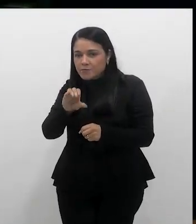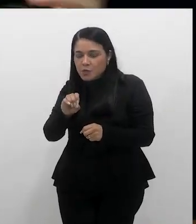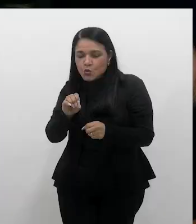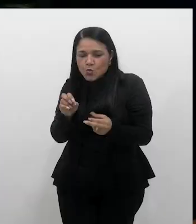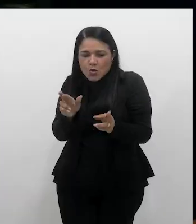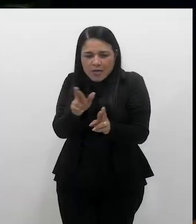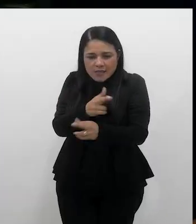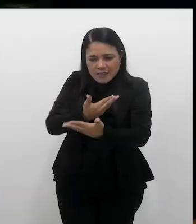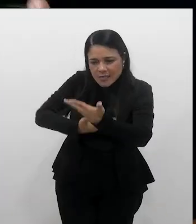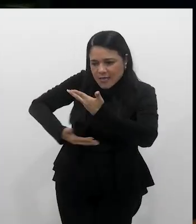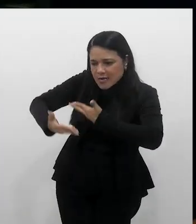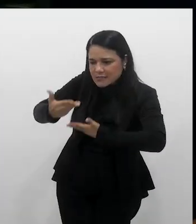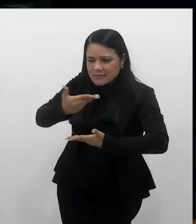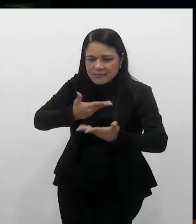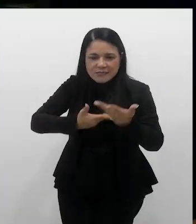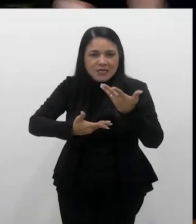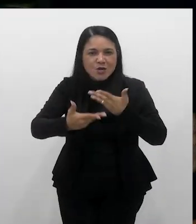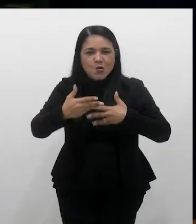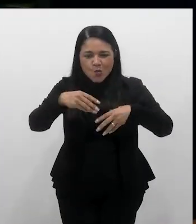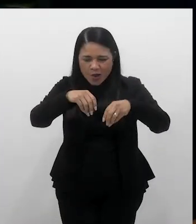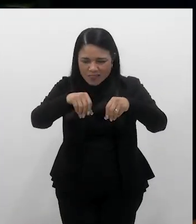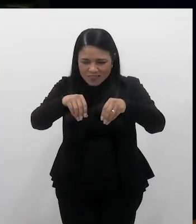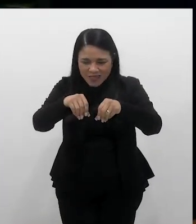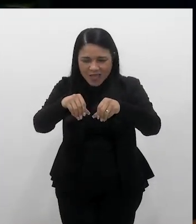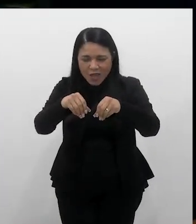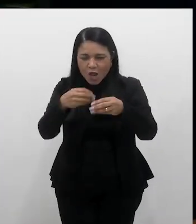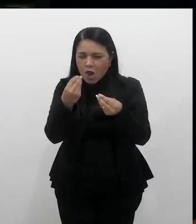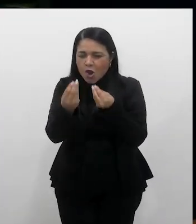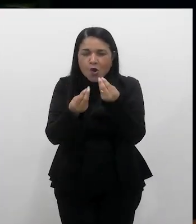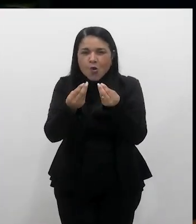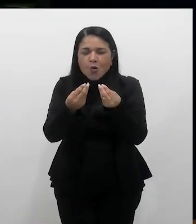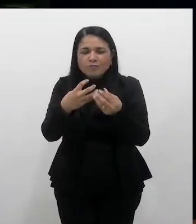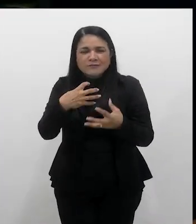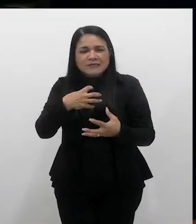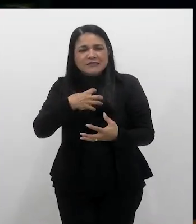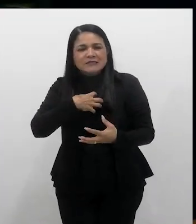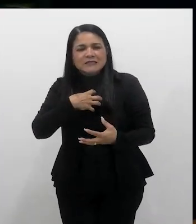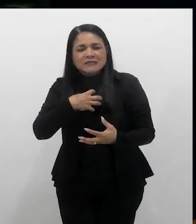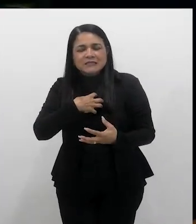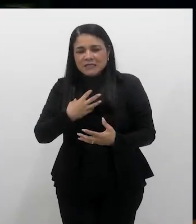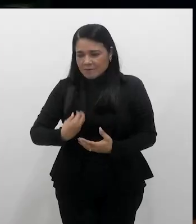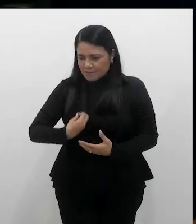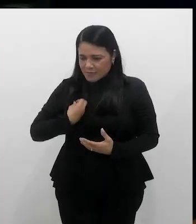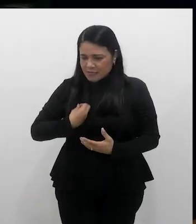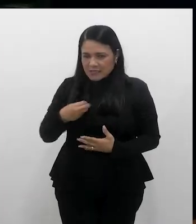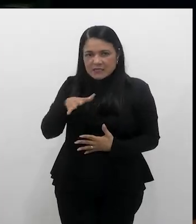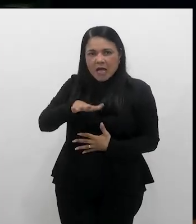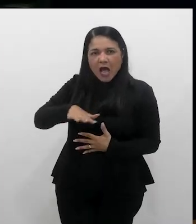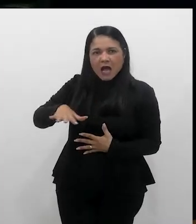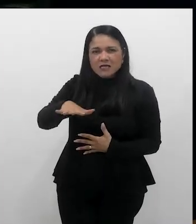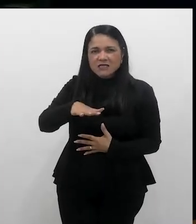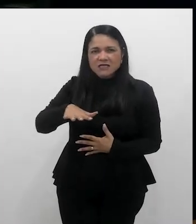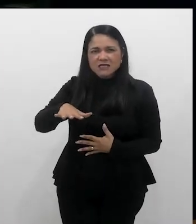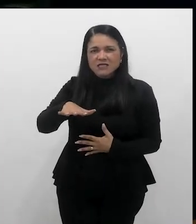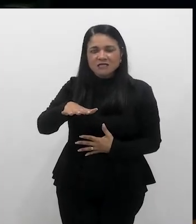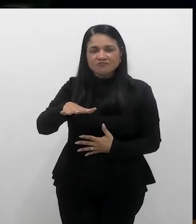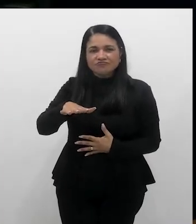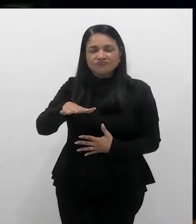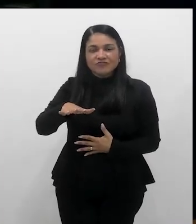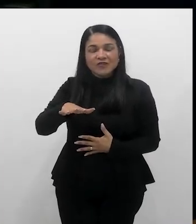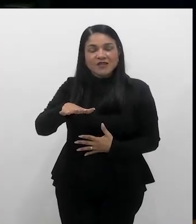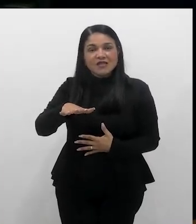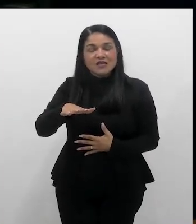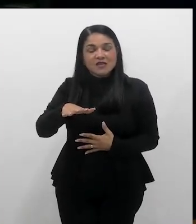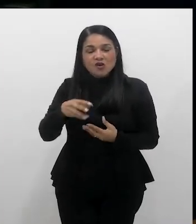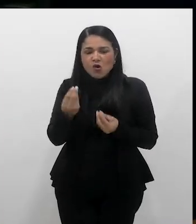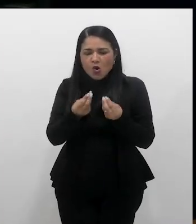biointeração, né? Ou seja, de como realmente pensar a nossa presença no ambiente, quer dizer, não um ambiente apartado da